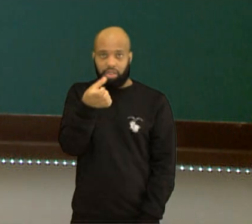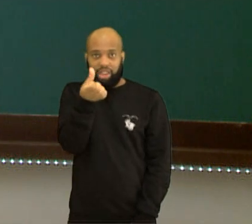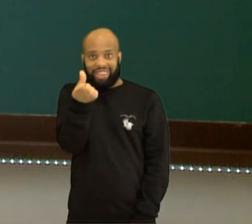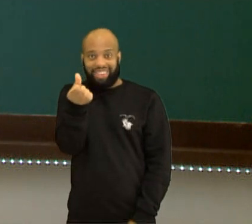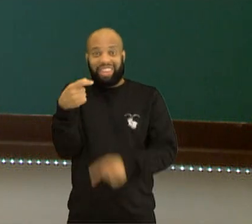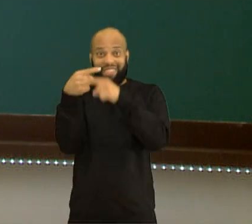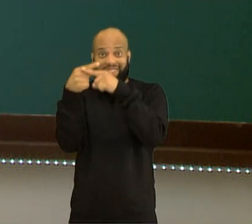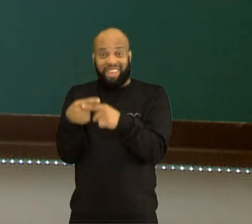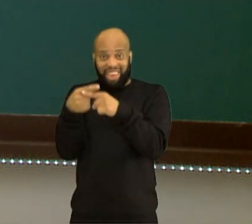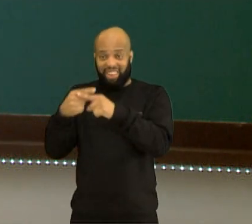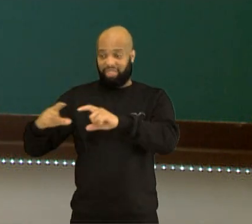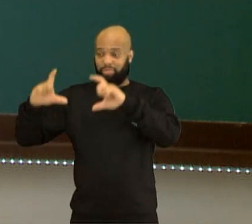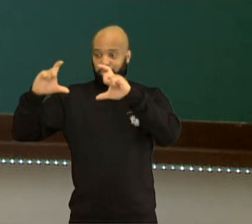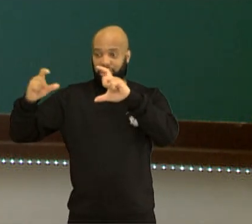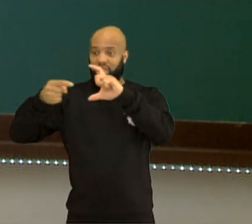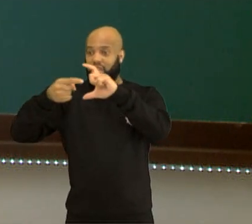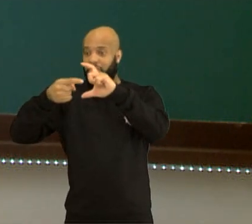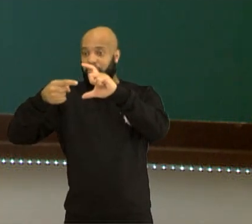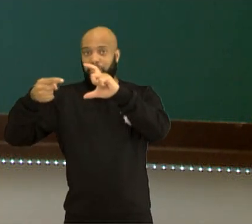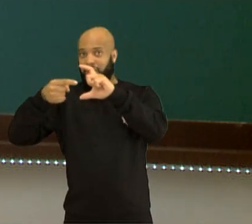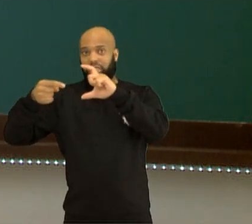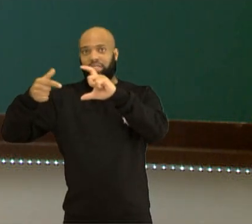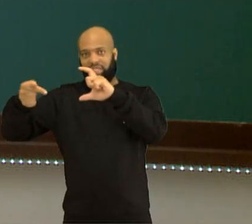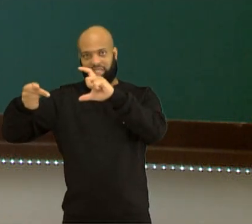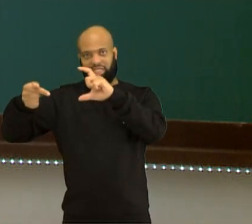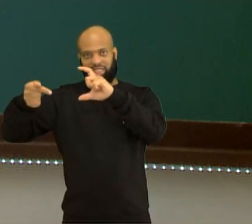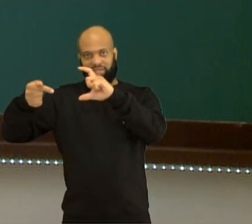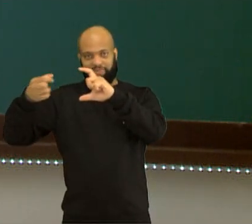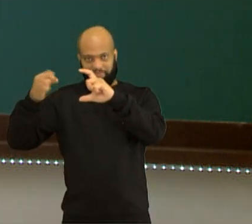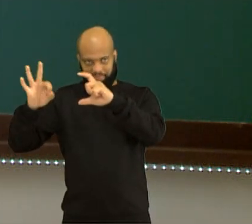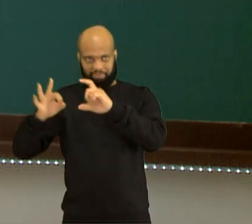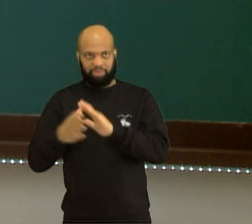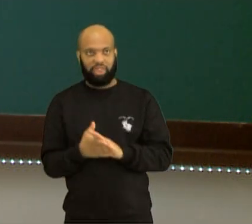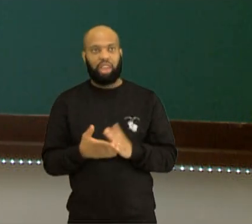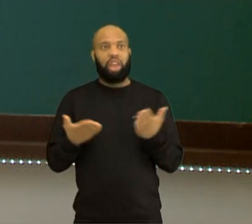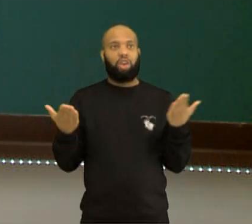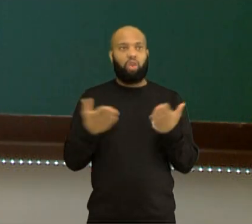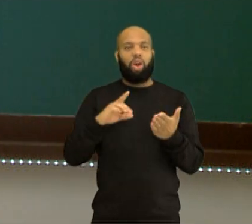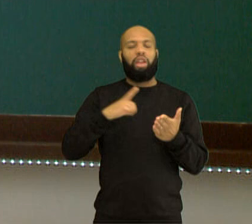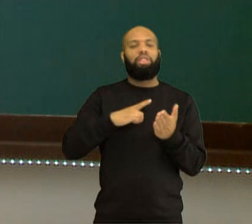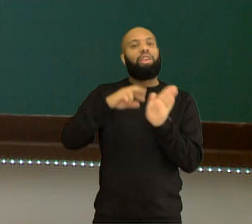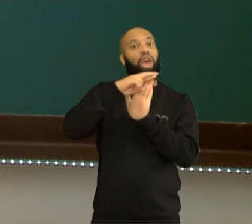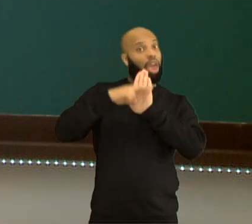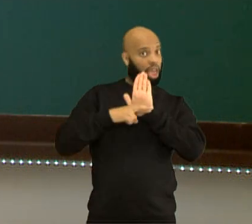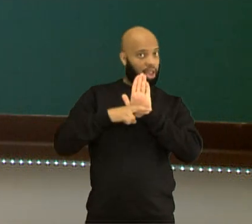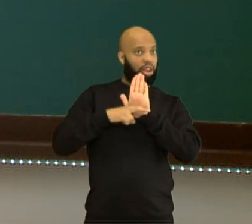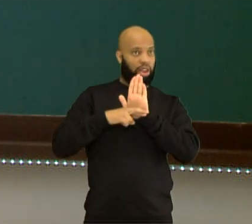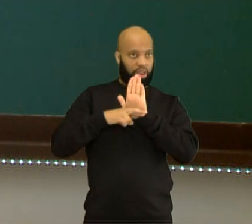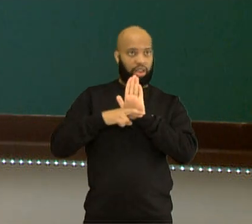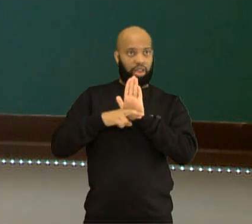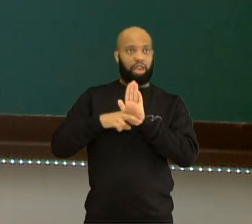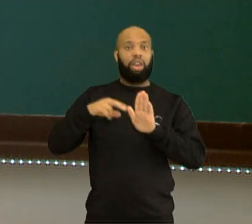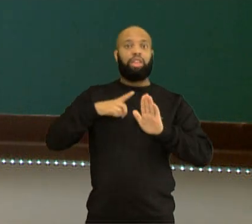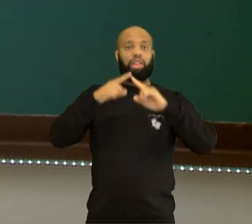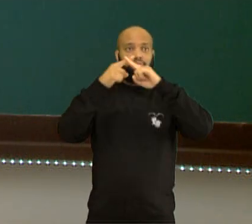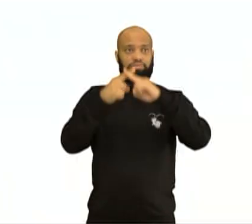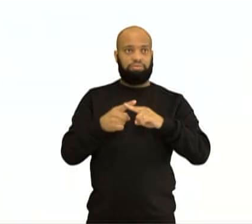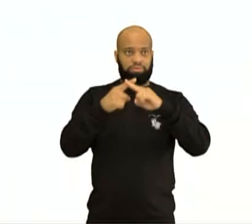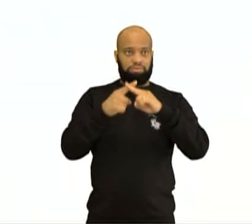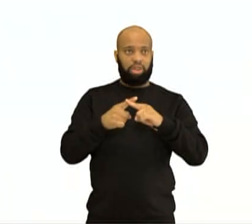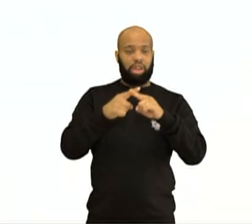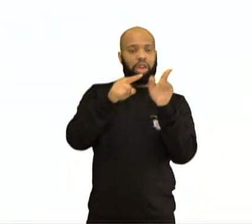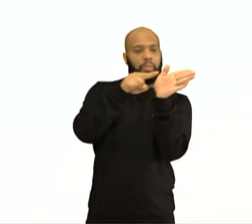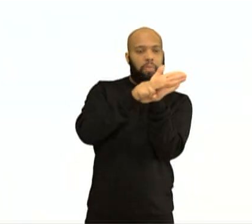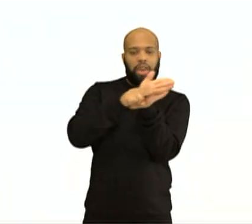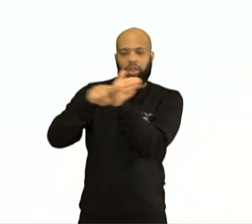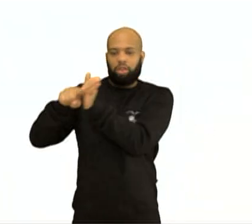né, 6 aqui, vezes menos 7. Aí nós temos uma regrinha de sinal aqui. Na multiplicação, menos